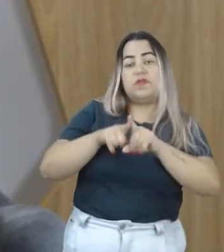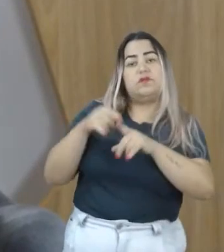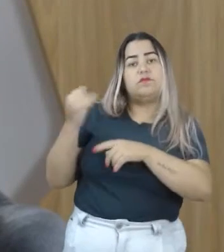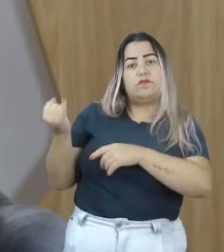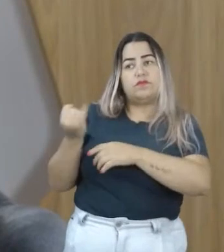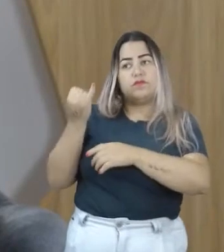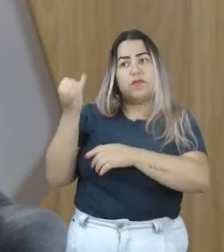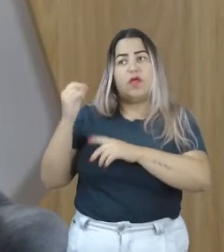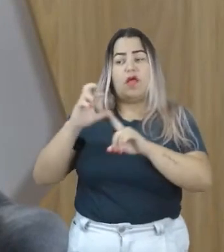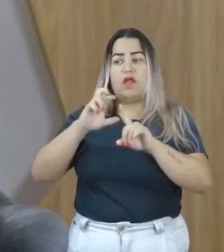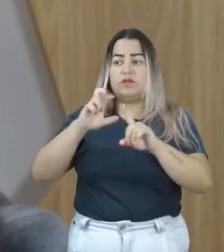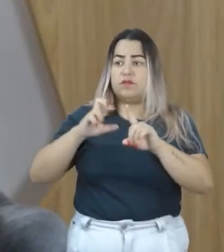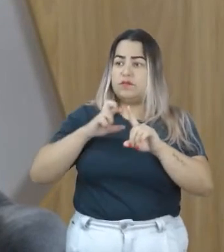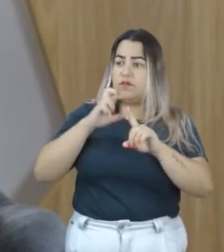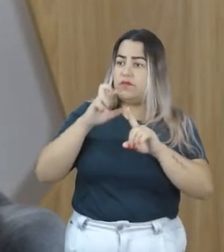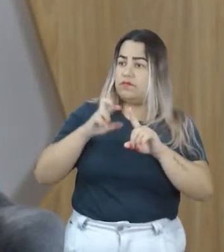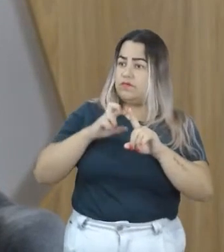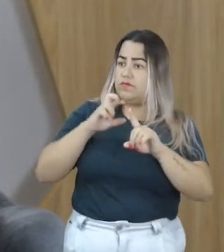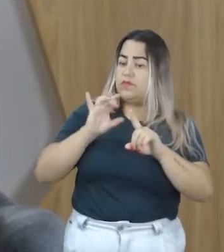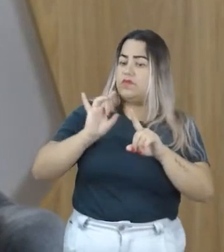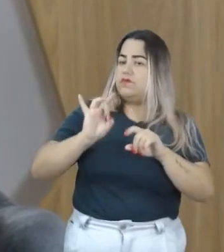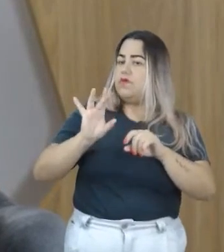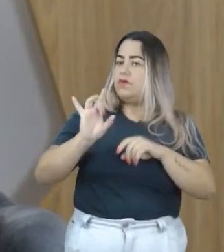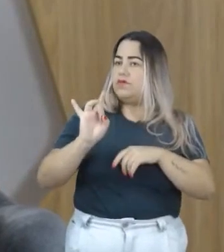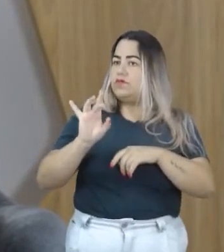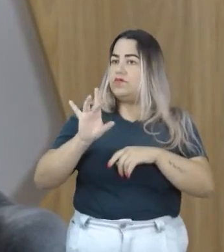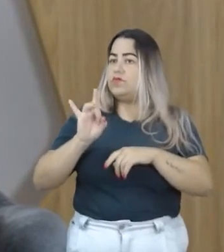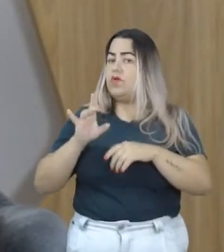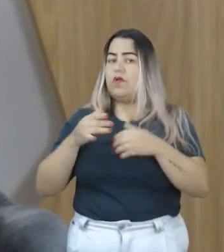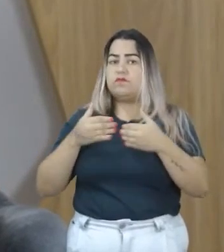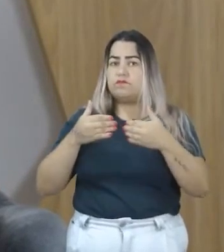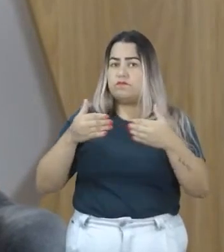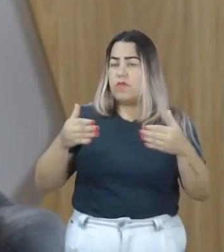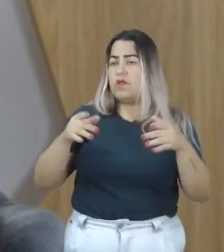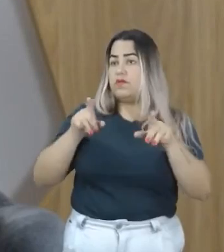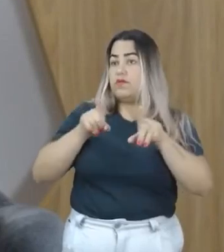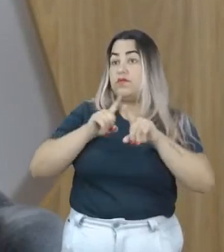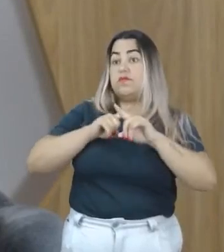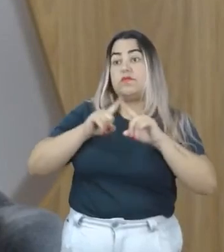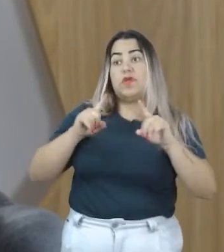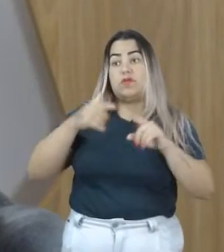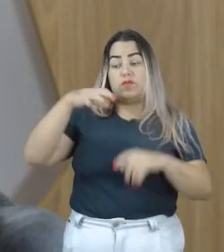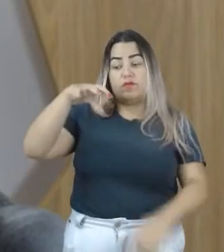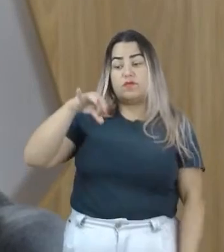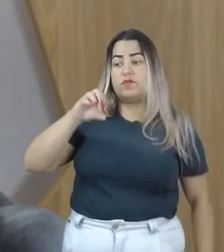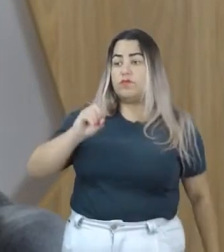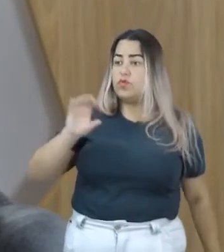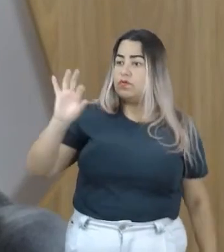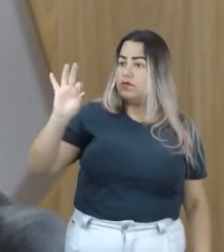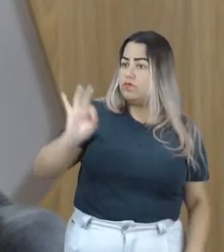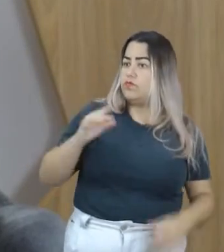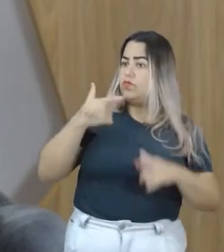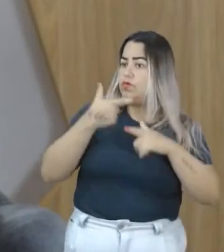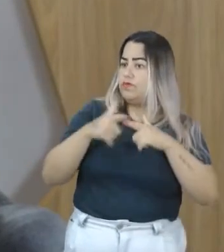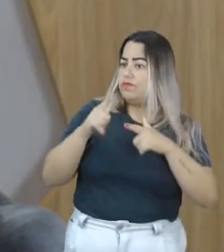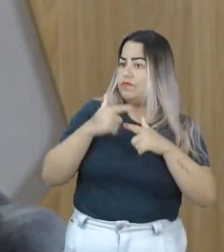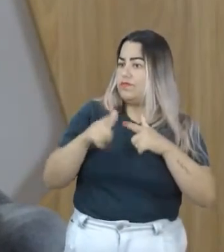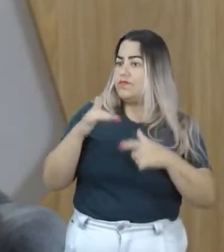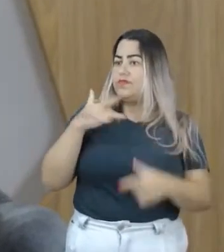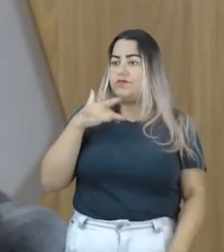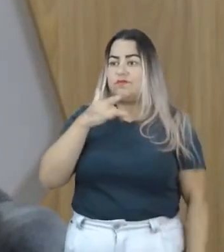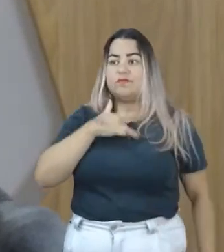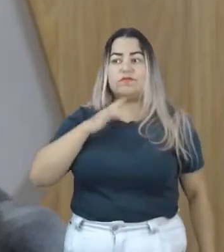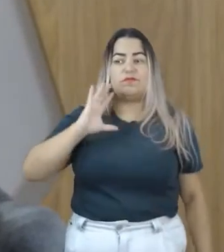da atenção básica, mas não é só por ser a porta de entrada. Mais de 90% dos problemas de saúde você